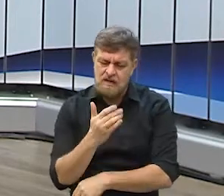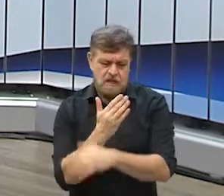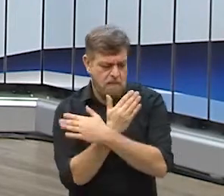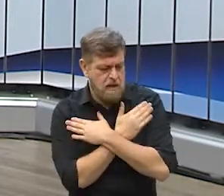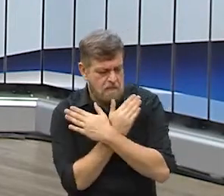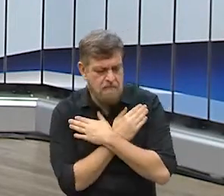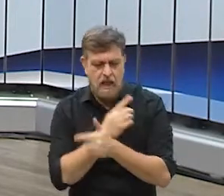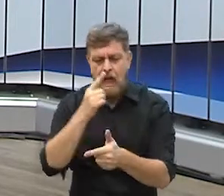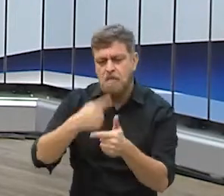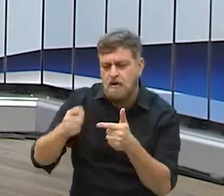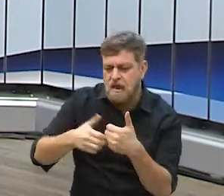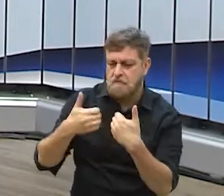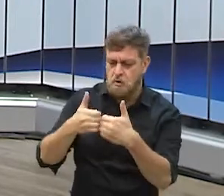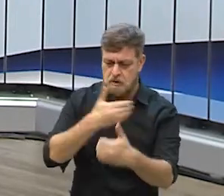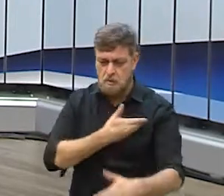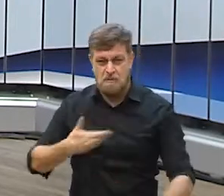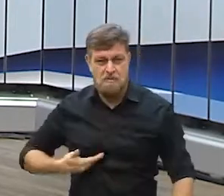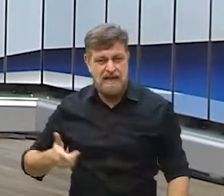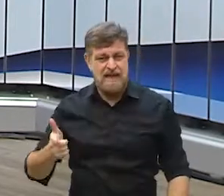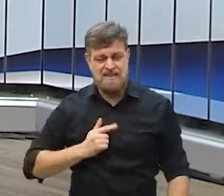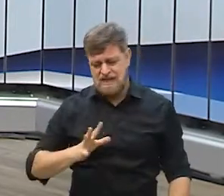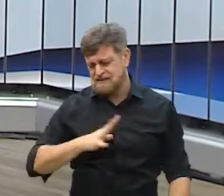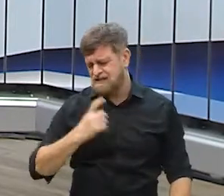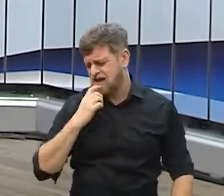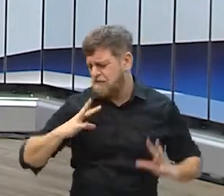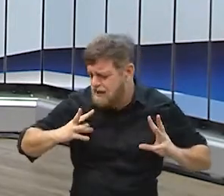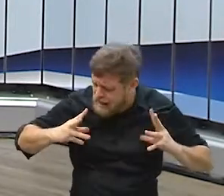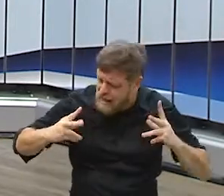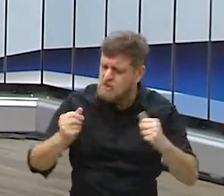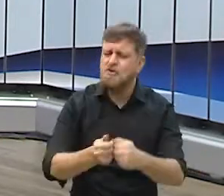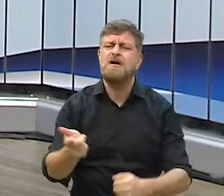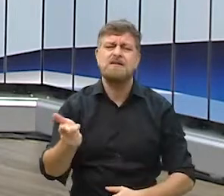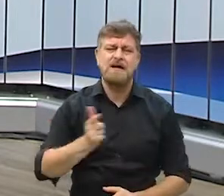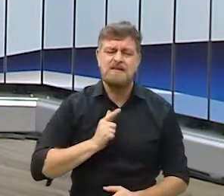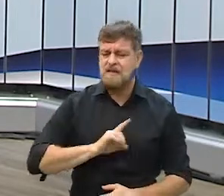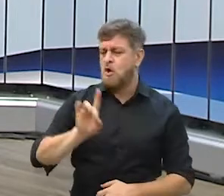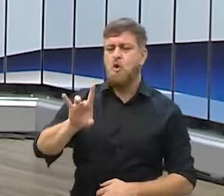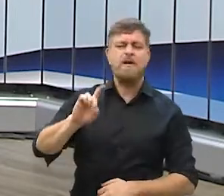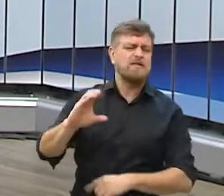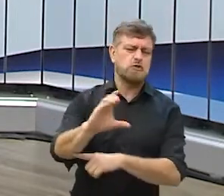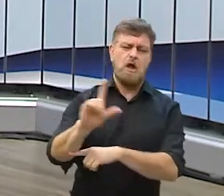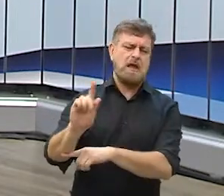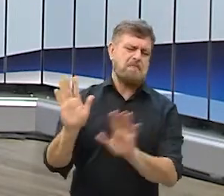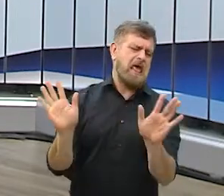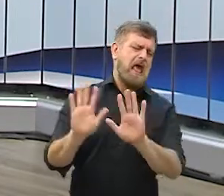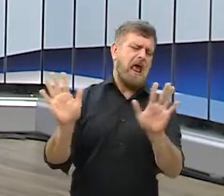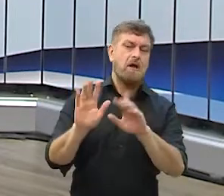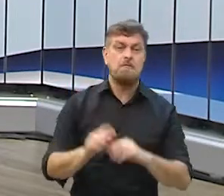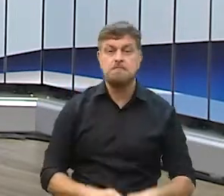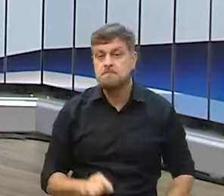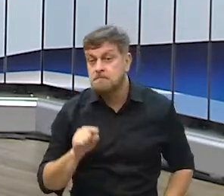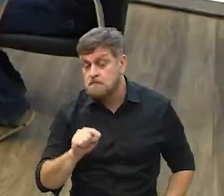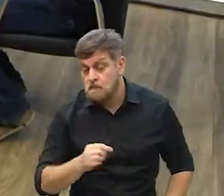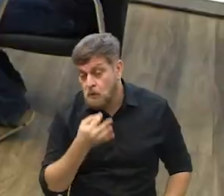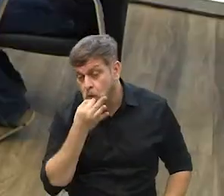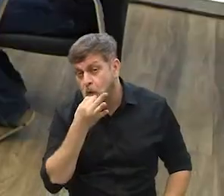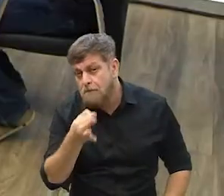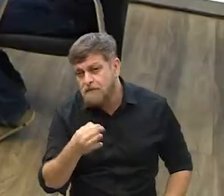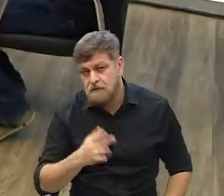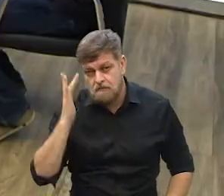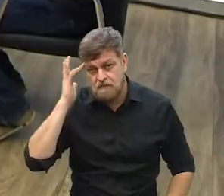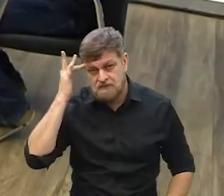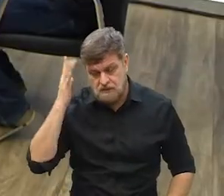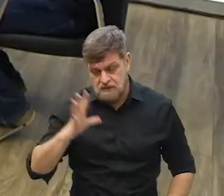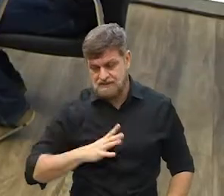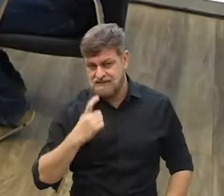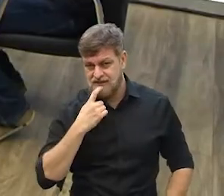desemprego, problema de transporte, isso tem em toda a cidade de Campinas, não é só no distrito do Campo Grande. Vocês acham que Campinas